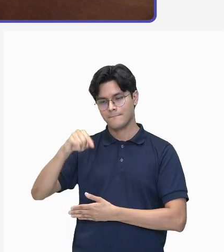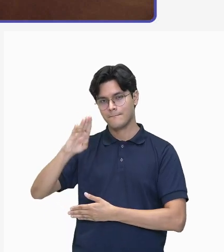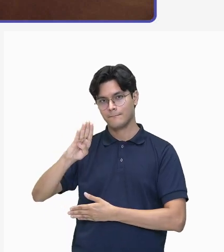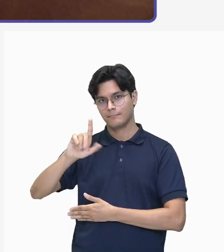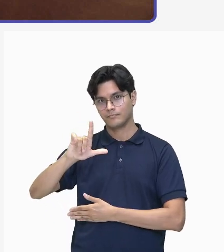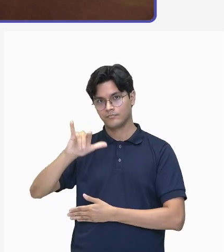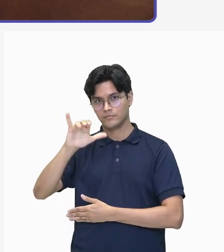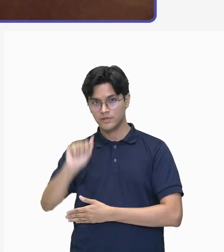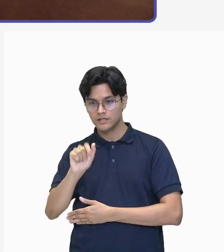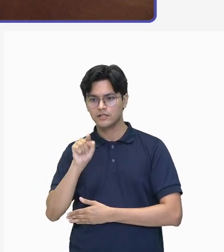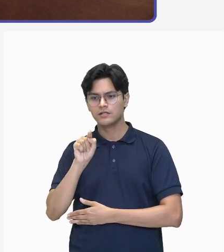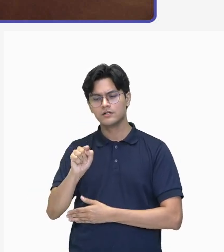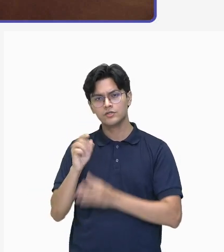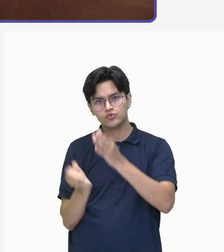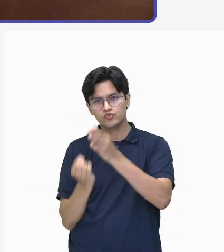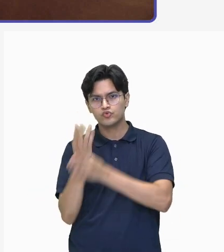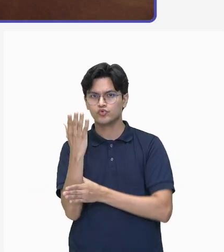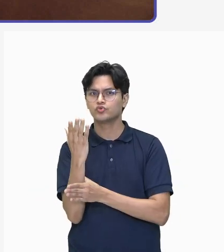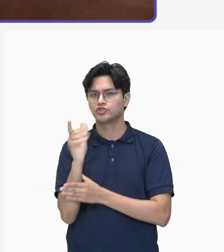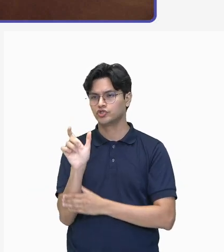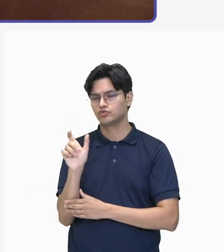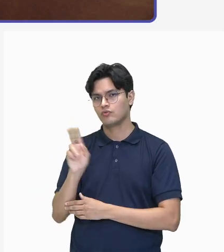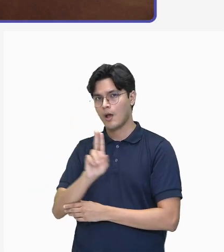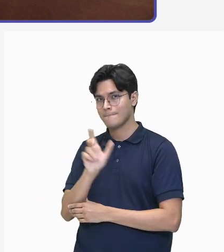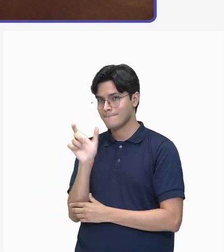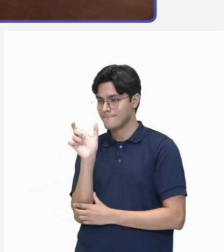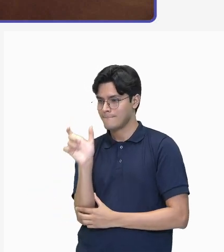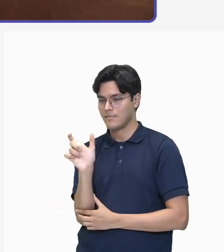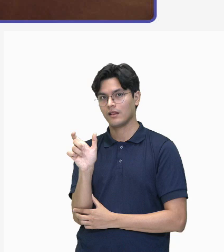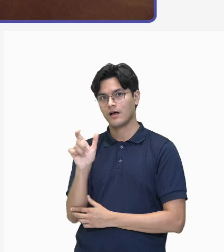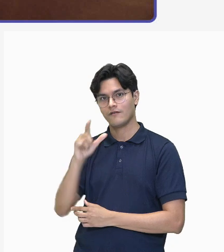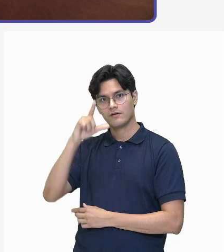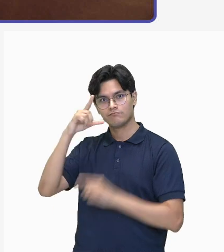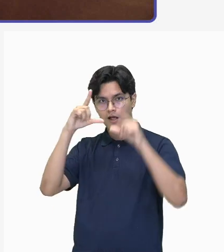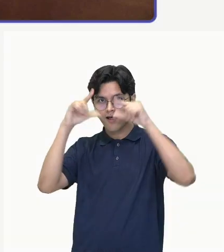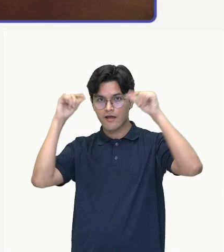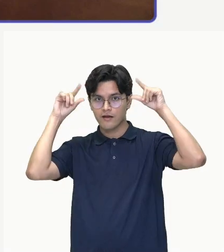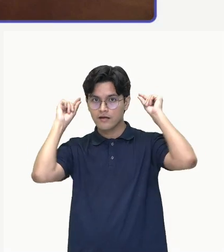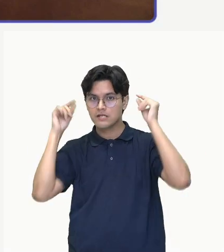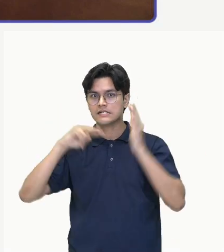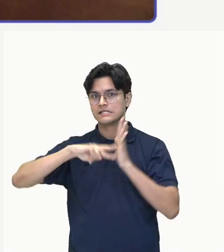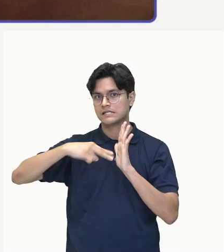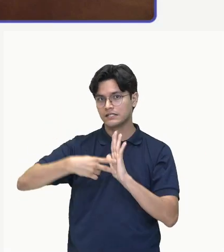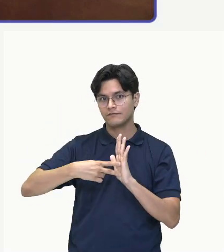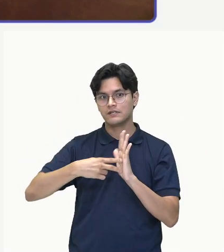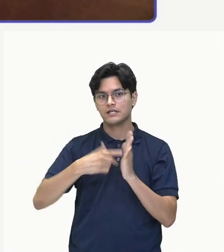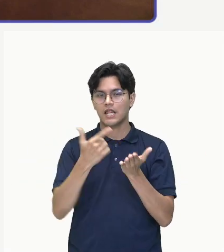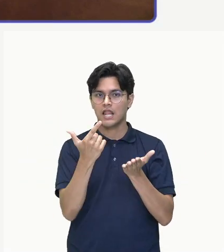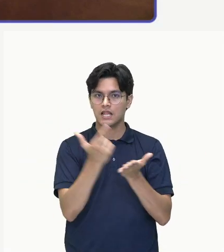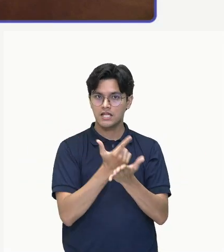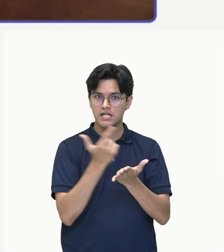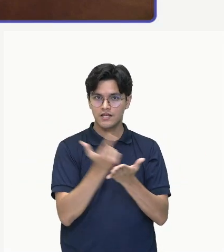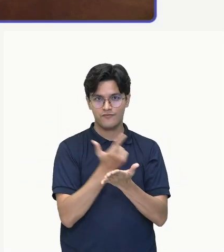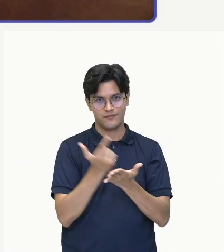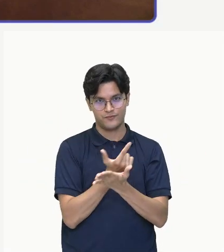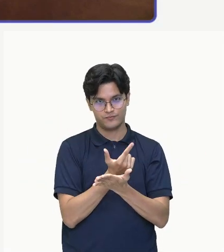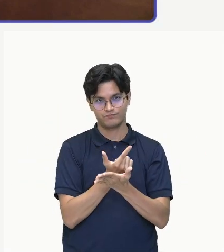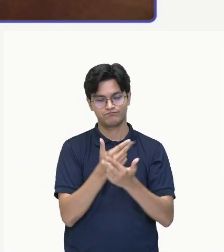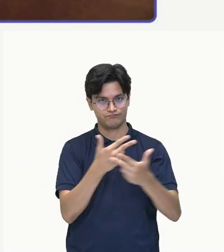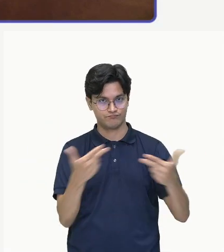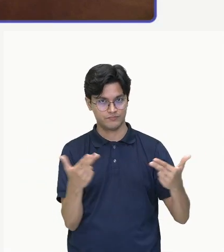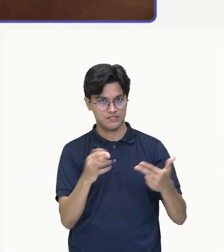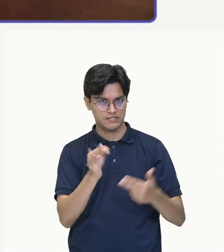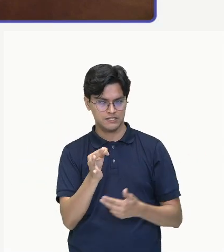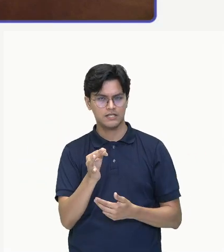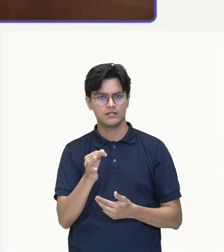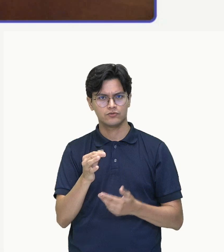é de origem grega, que significa livros, né? Então, a Bíblia não é